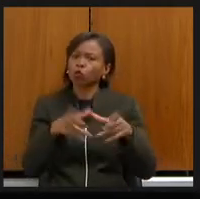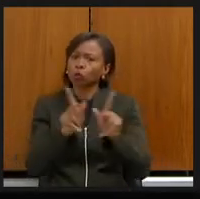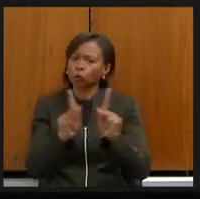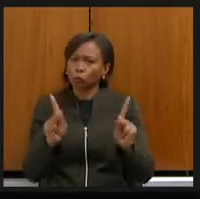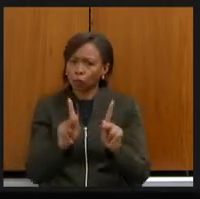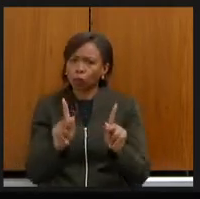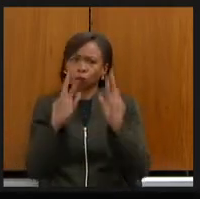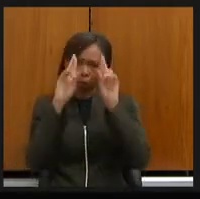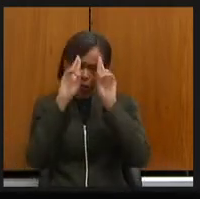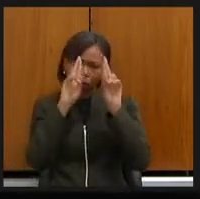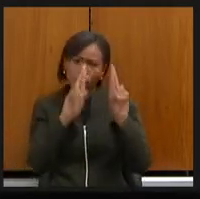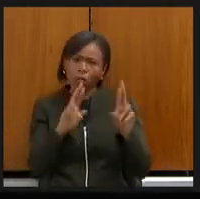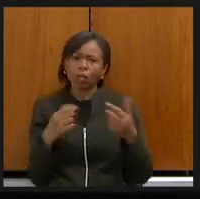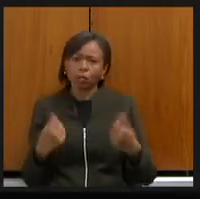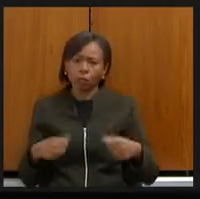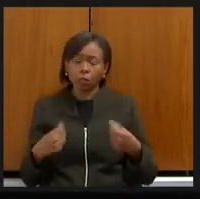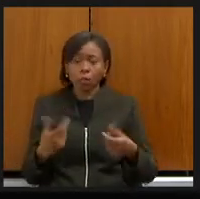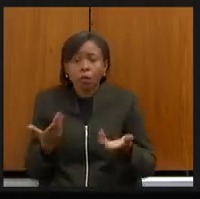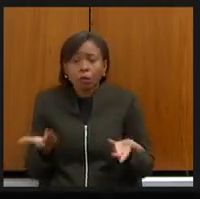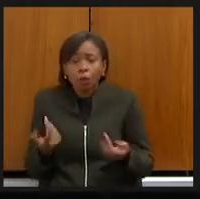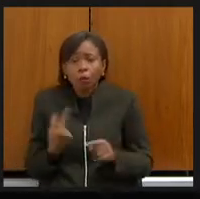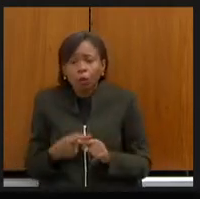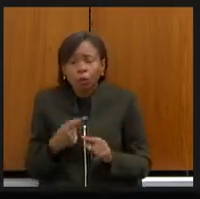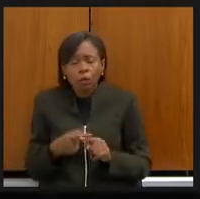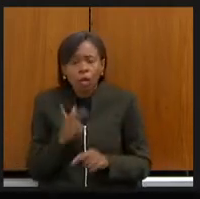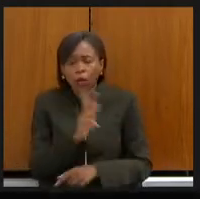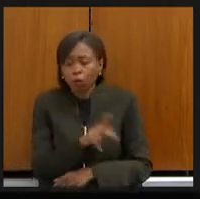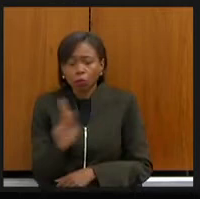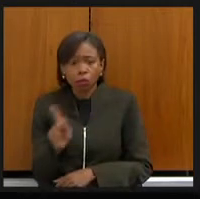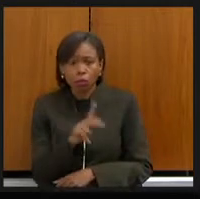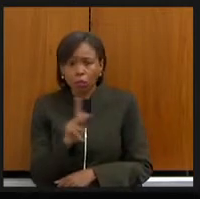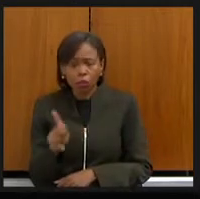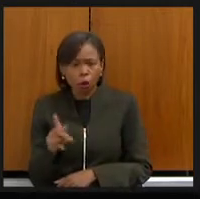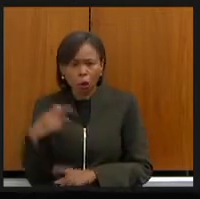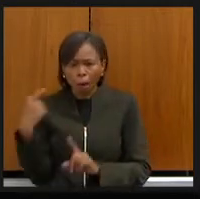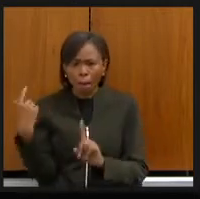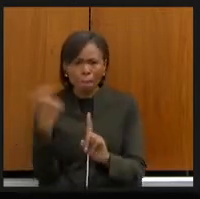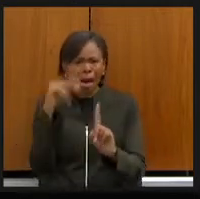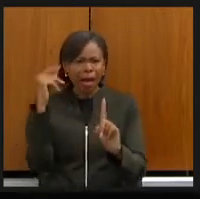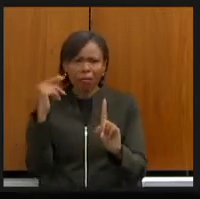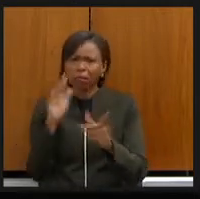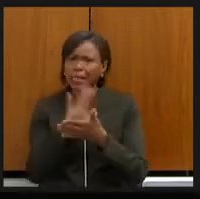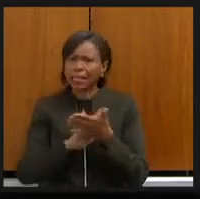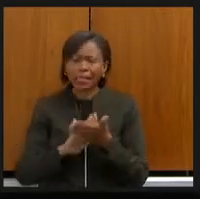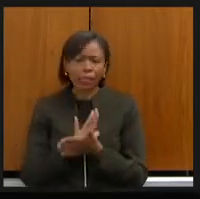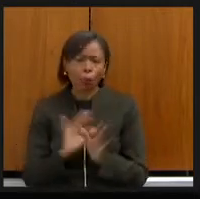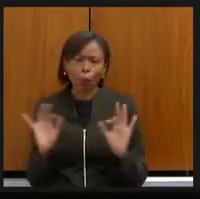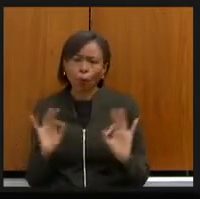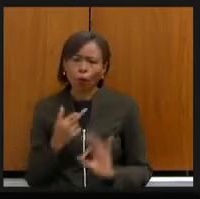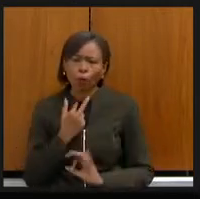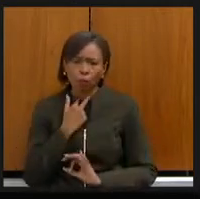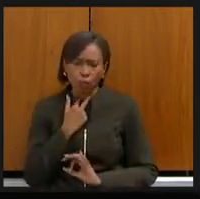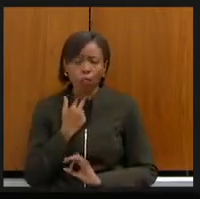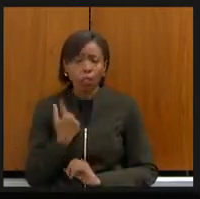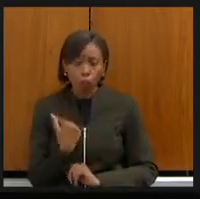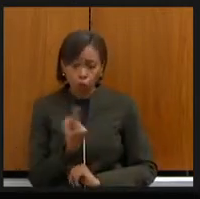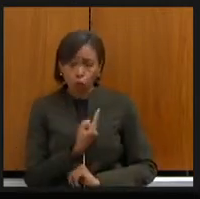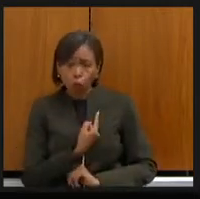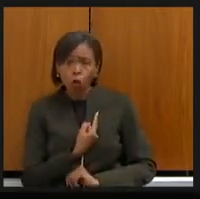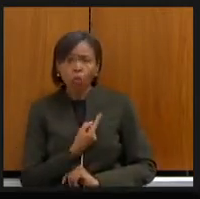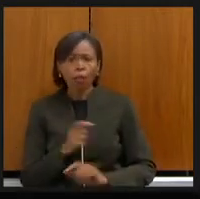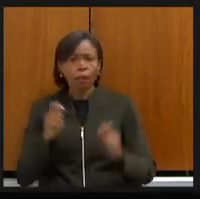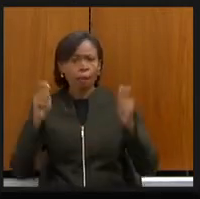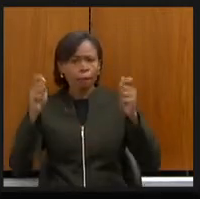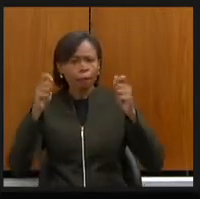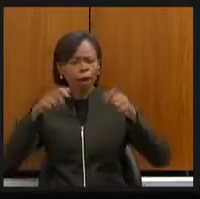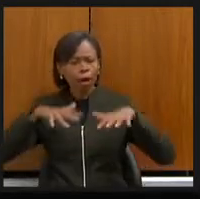que eu acho que o último assessor uma professora a gente nos bate nem com uma rosa e as nossas manifestações são de passar